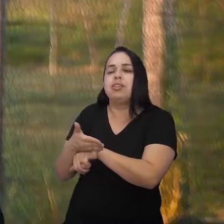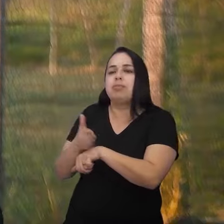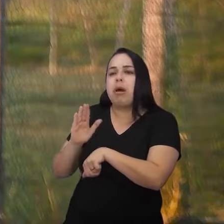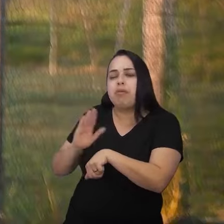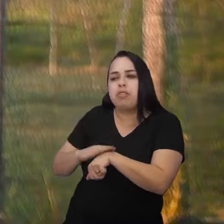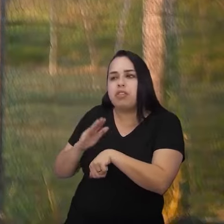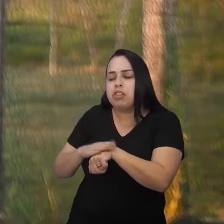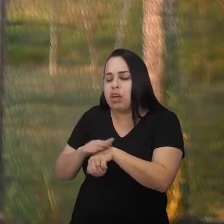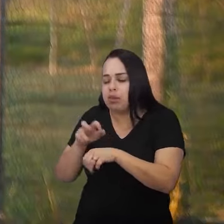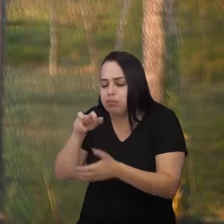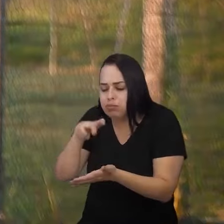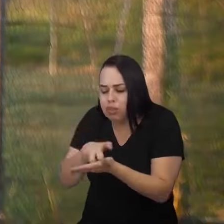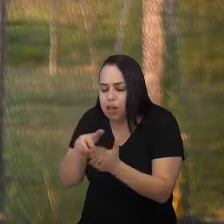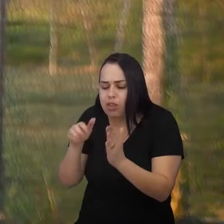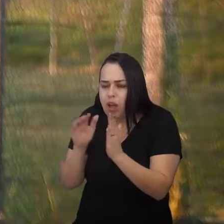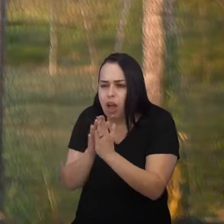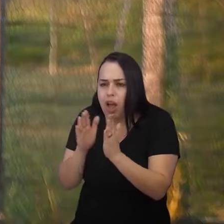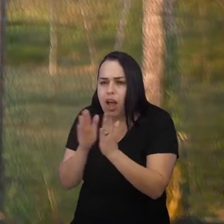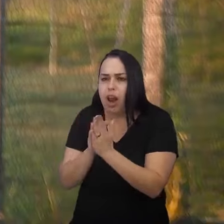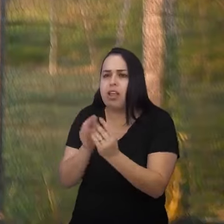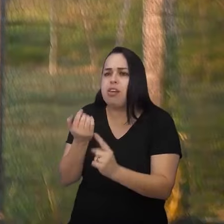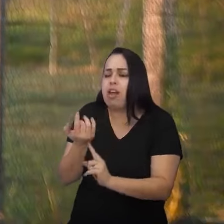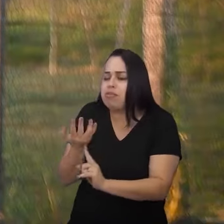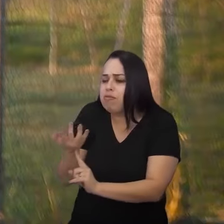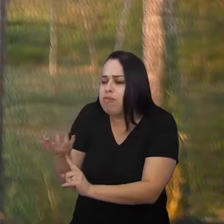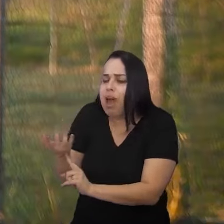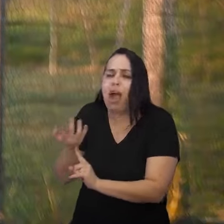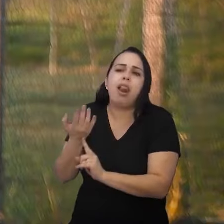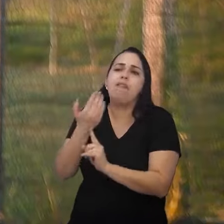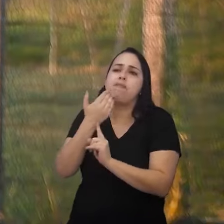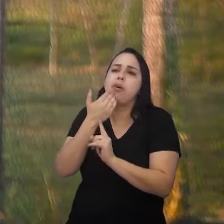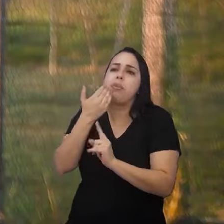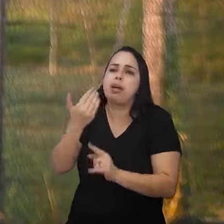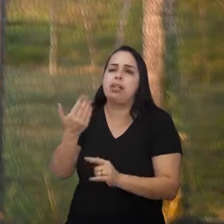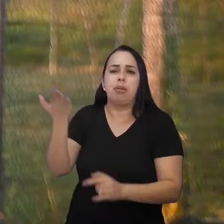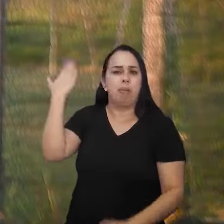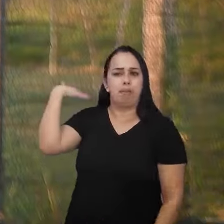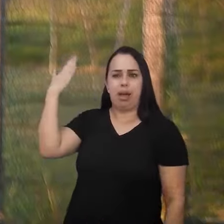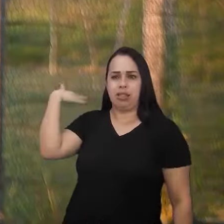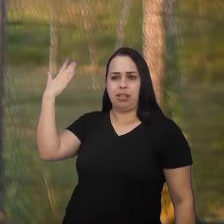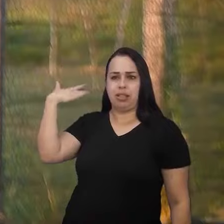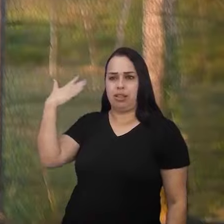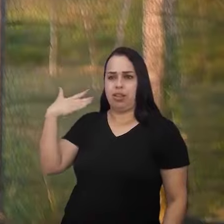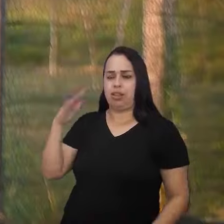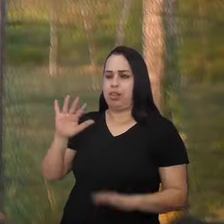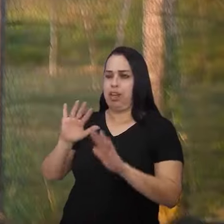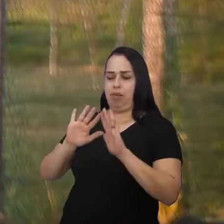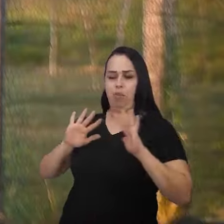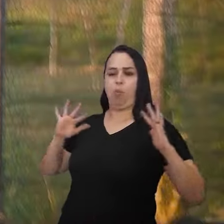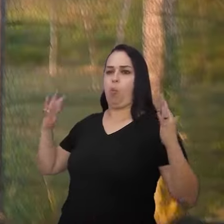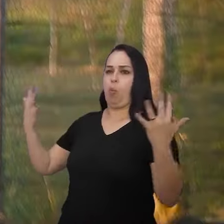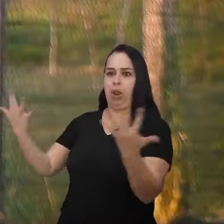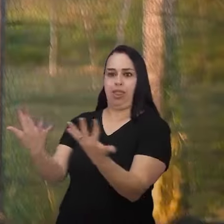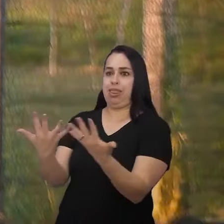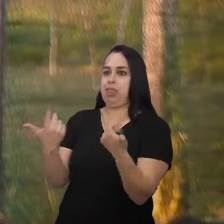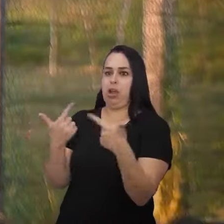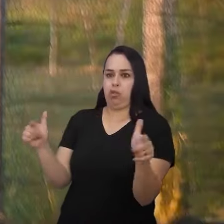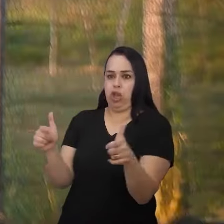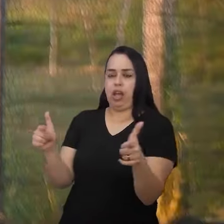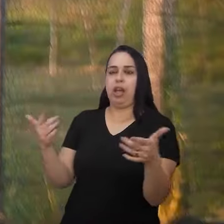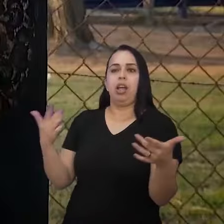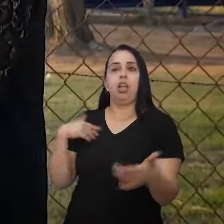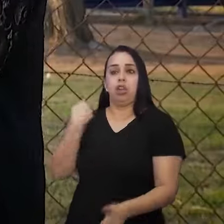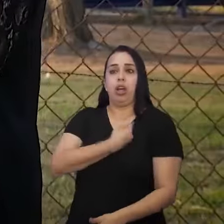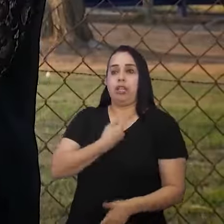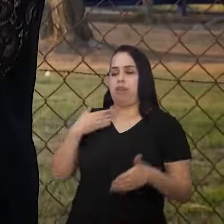tempo, fazer suas orações, acender suas velas, fazer seus pedidos. Antigamente, quando aqui não era fechado, a gente via muito